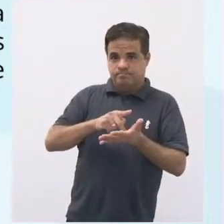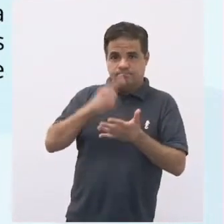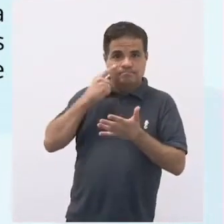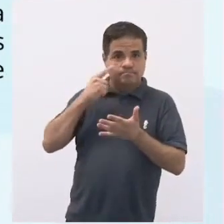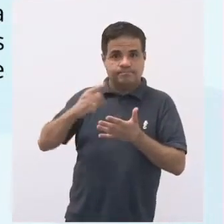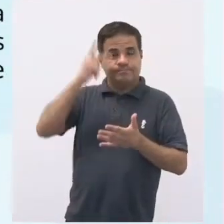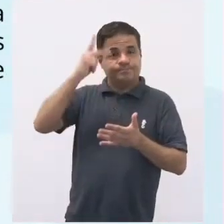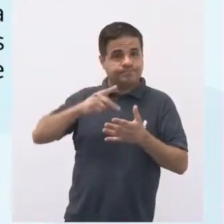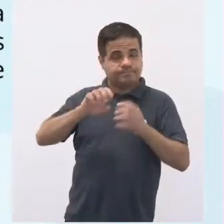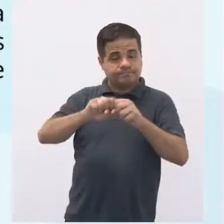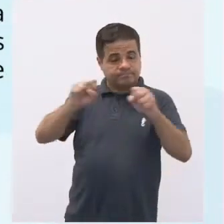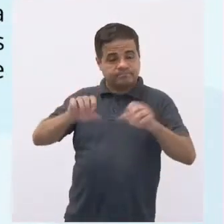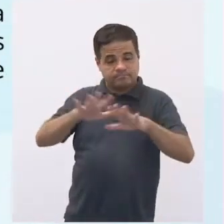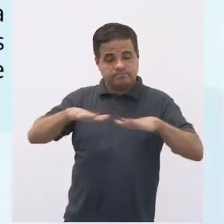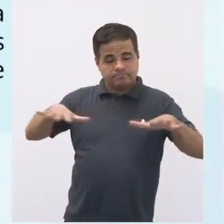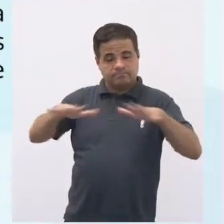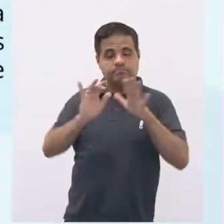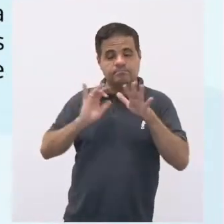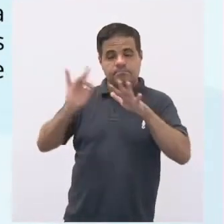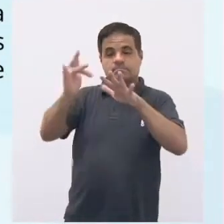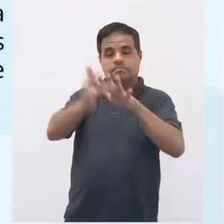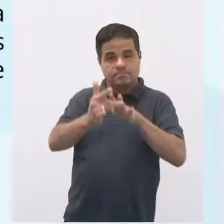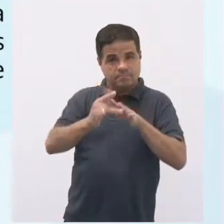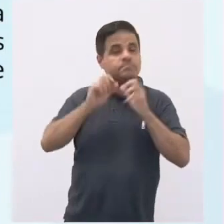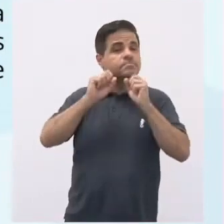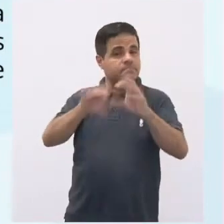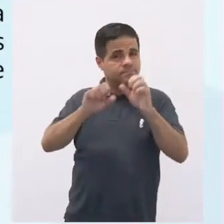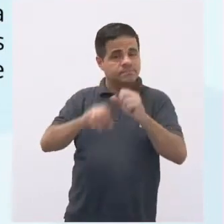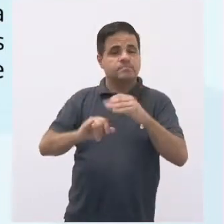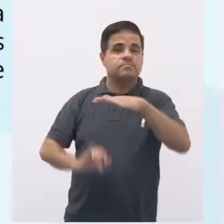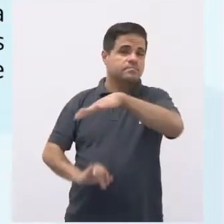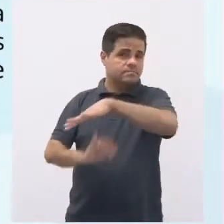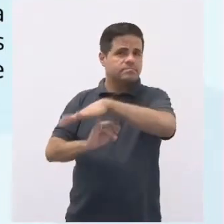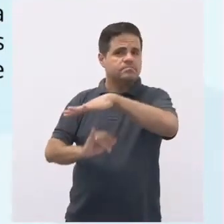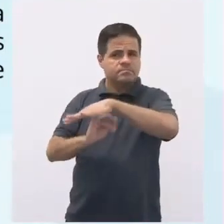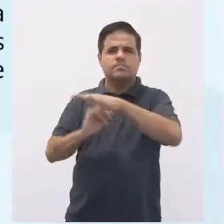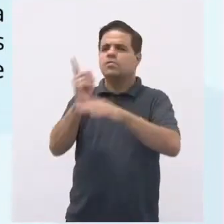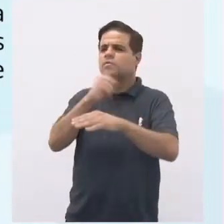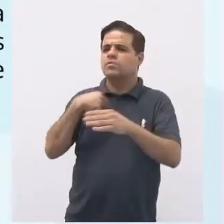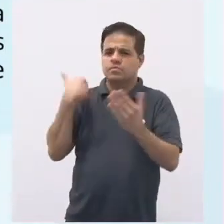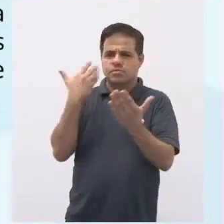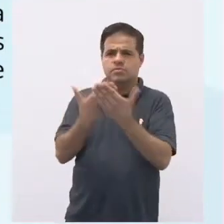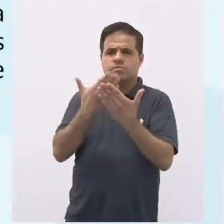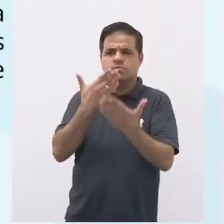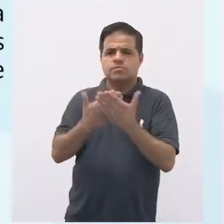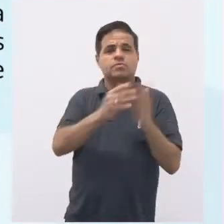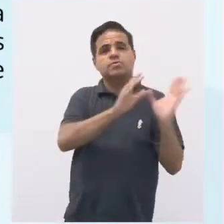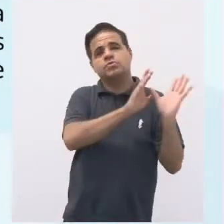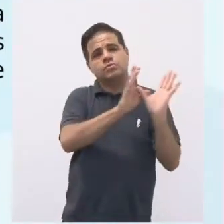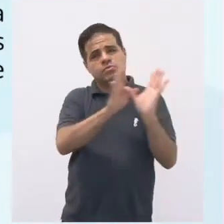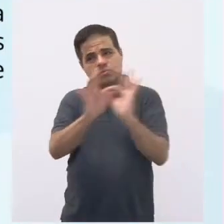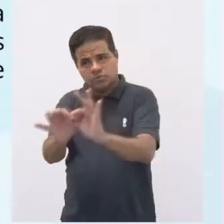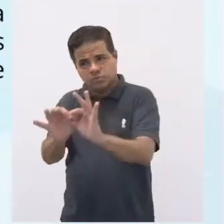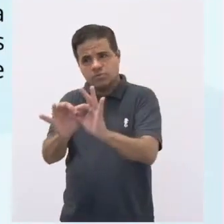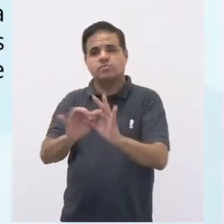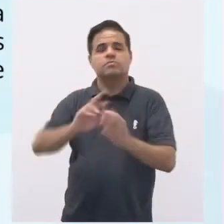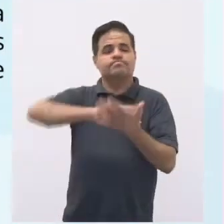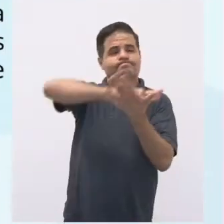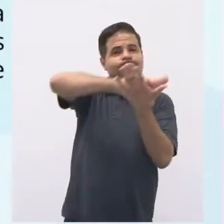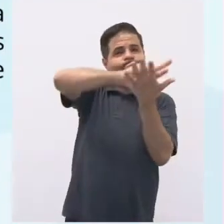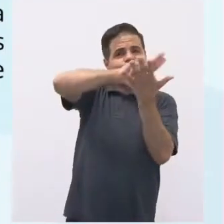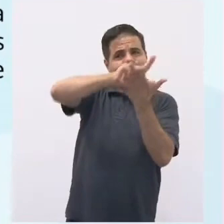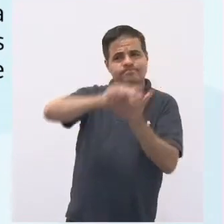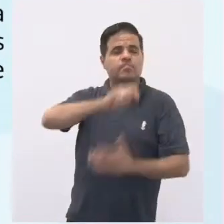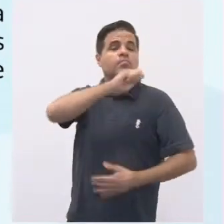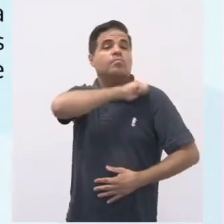autonomia dos sistemas ou das redes de ensino e das instituições escolares, como também o contexto e as características